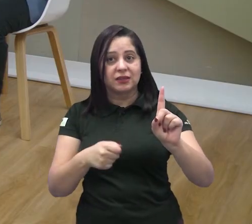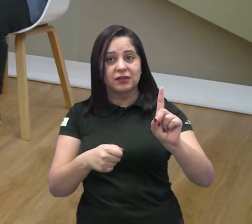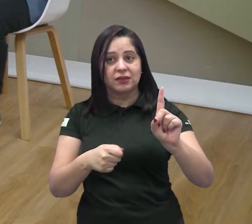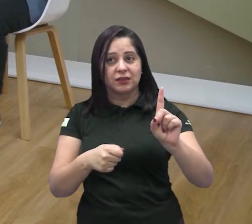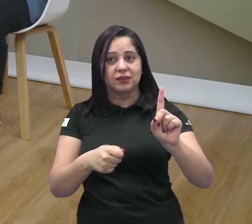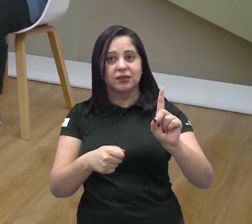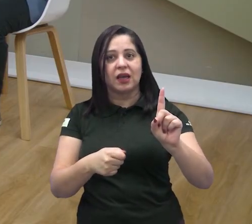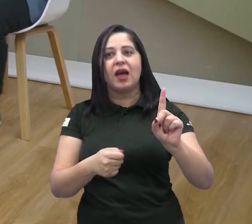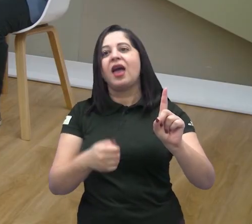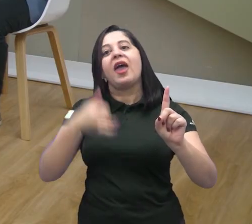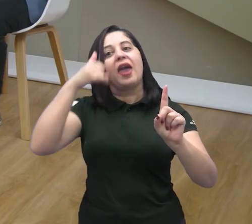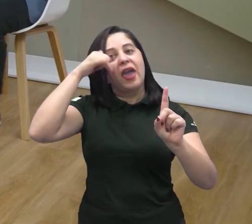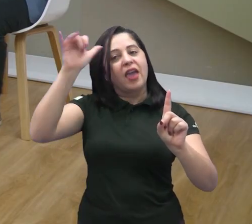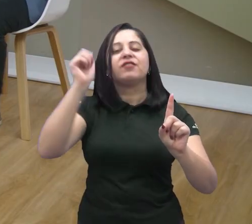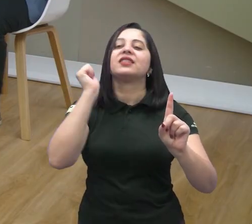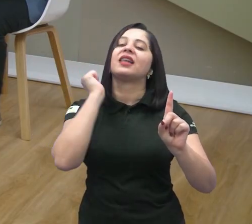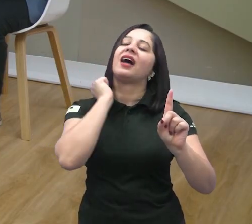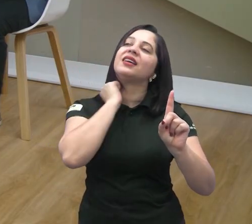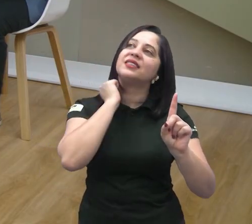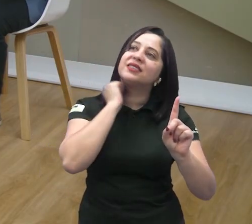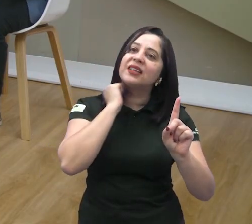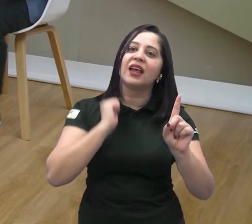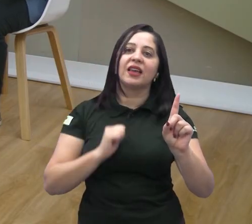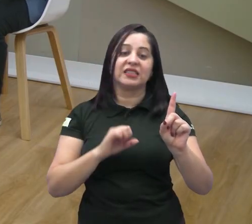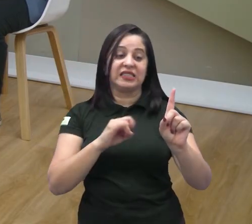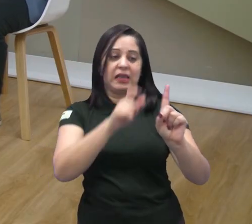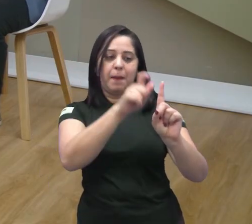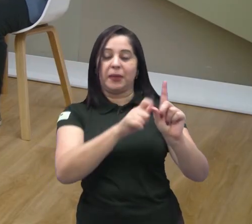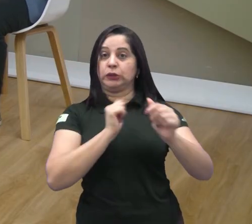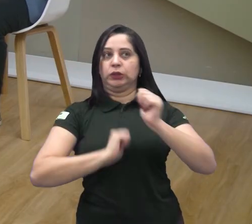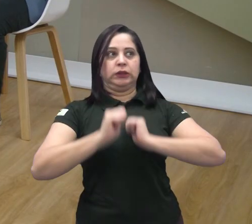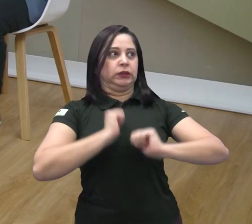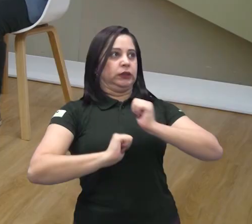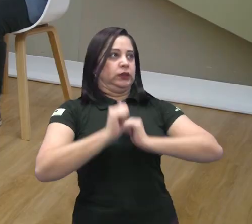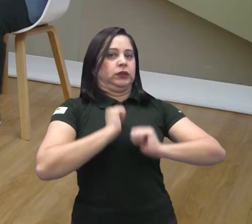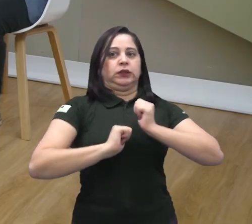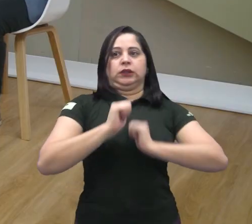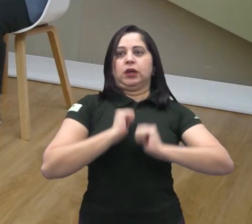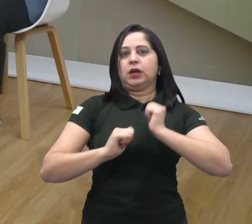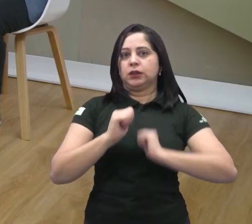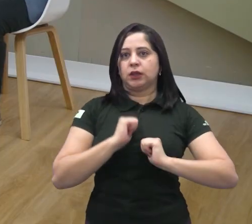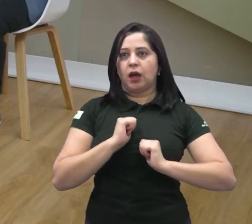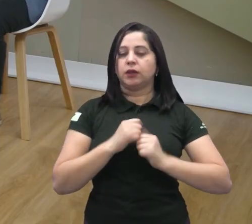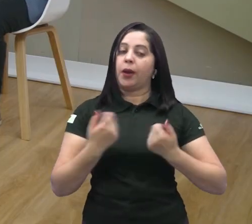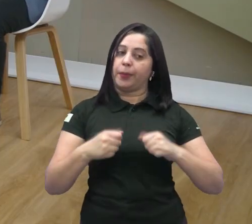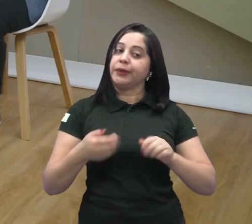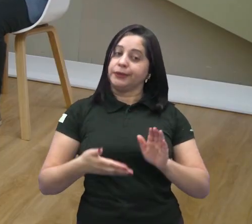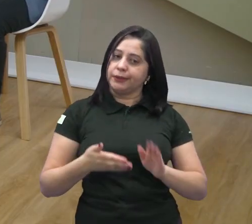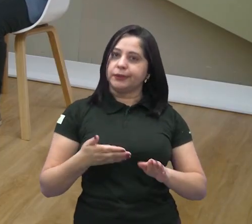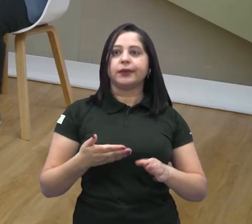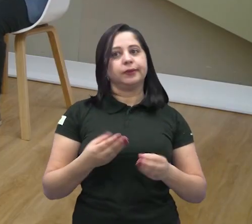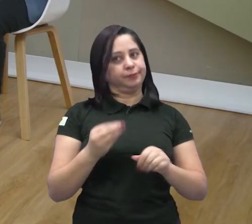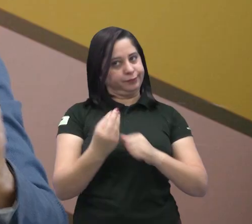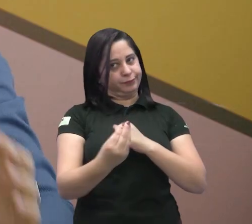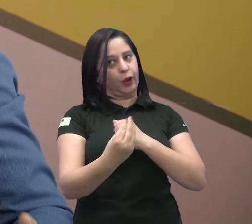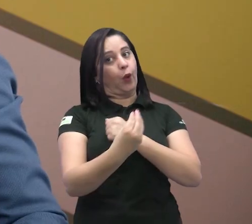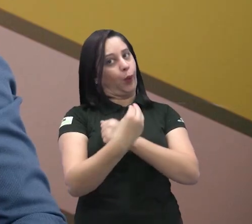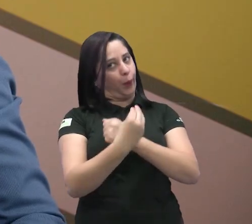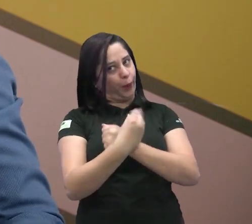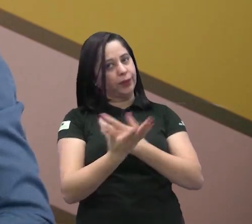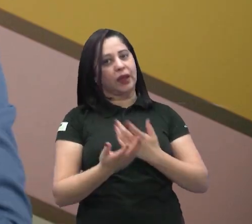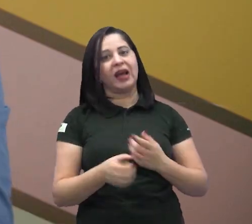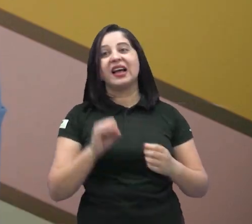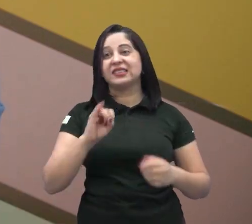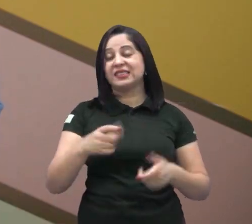Mas o paciente precisa saber fazer a gestão de estresse da vida dele. Precisa tratar. Se ele é muito ansioso, desconta nos dentes, vamos cuidar